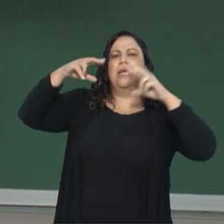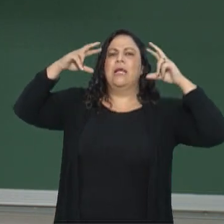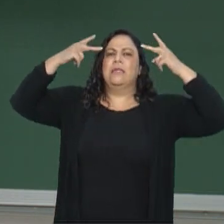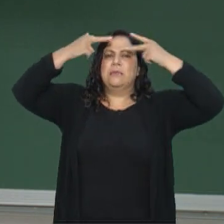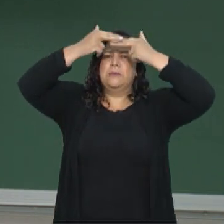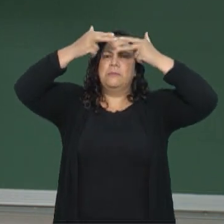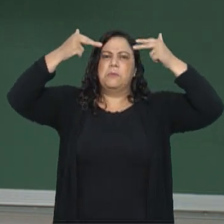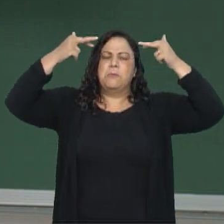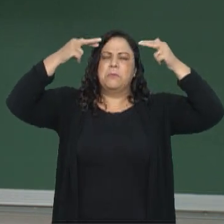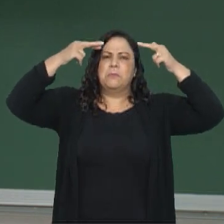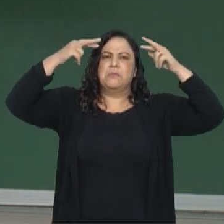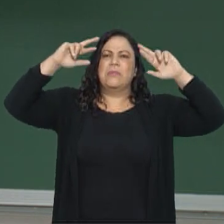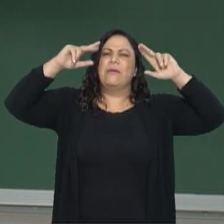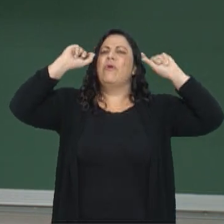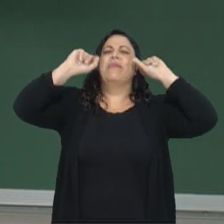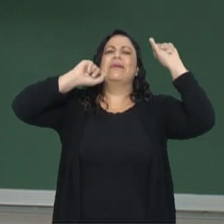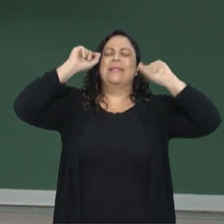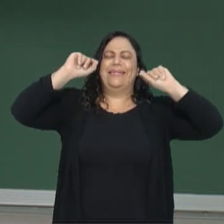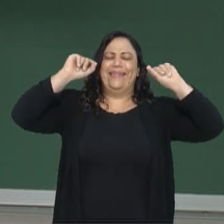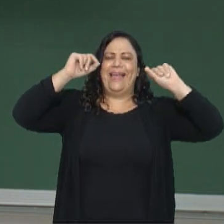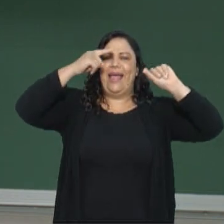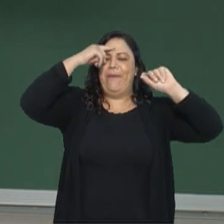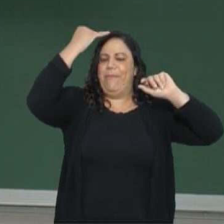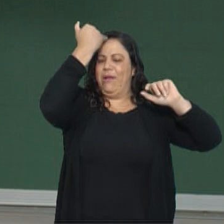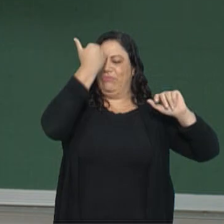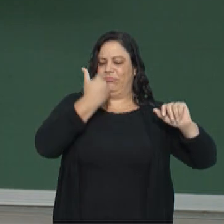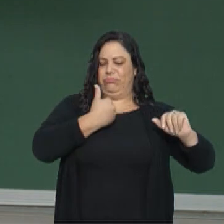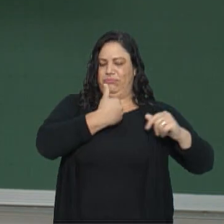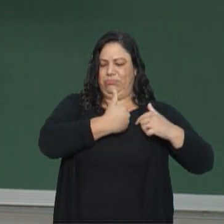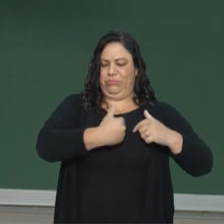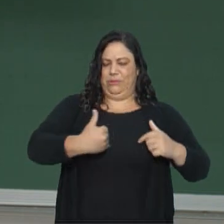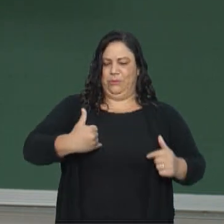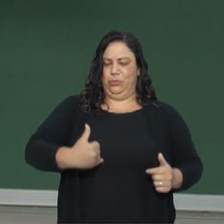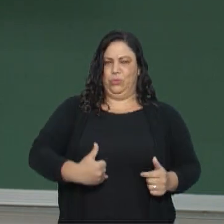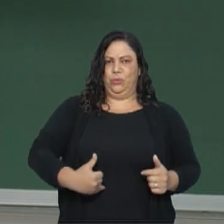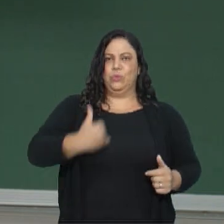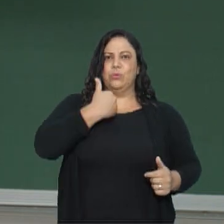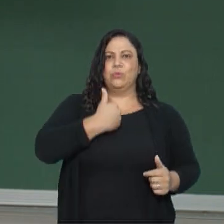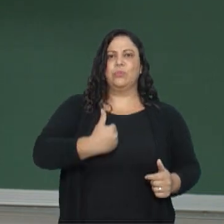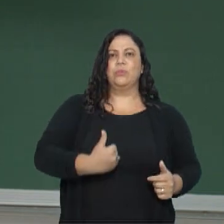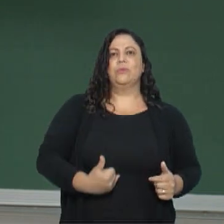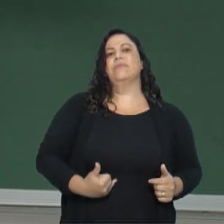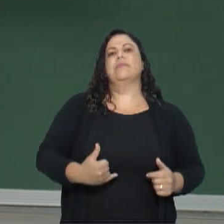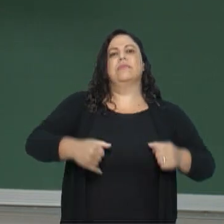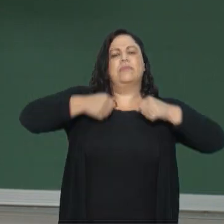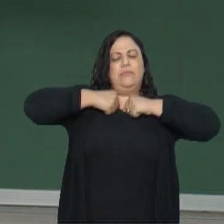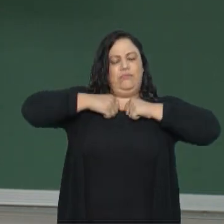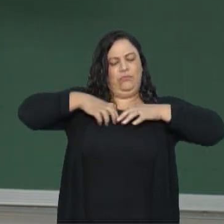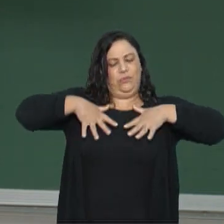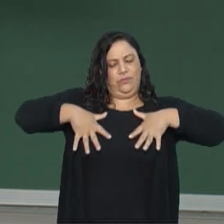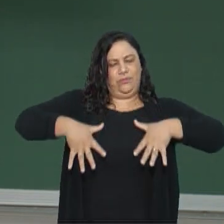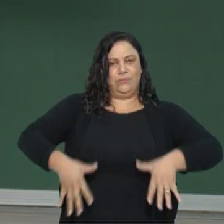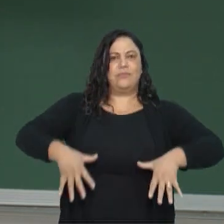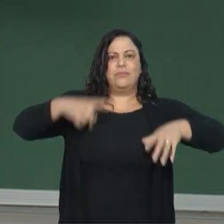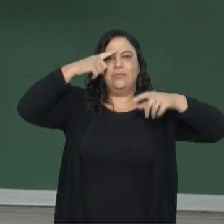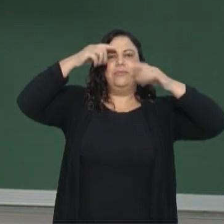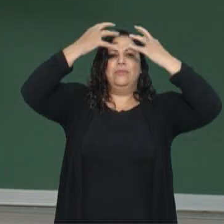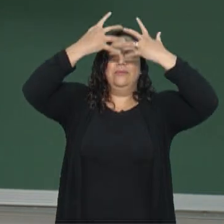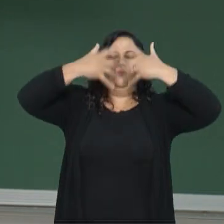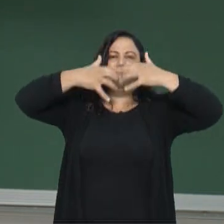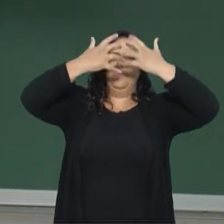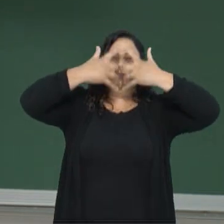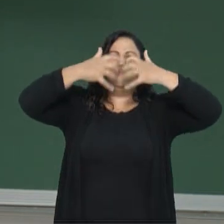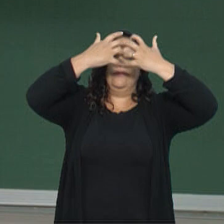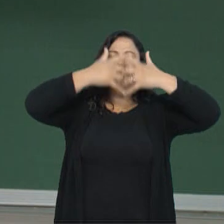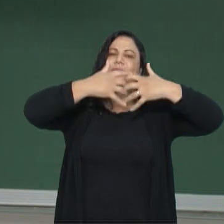aquela característica desse sistema é o neurônio. Lembra das partes? Vocês fizeram um desenho no caderno de vocês, eu recebi